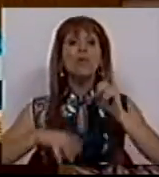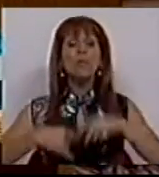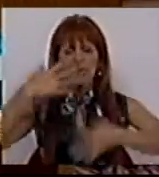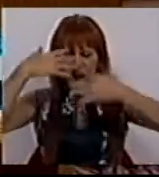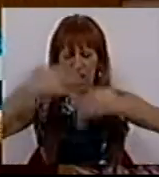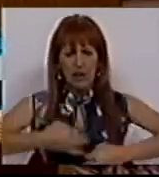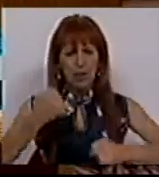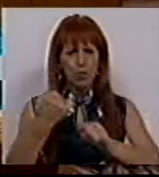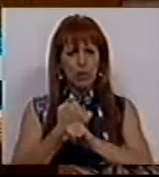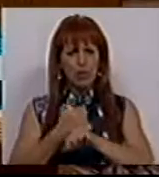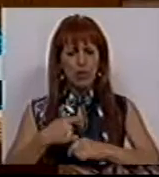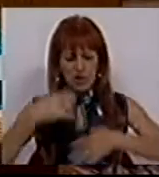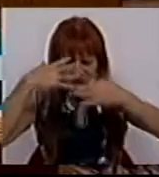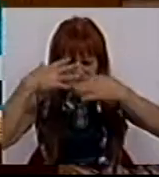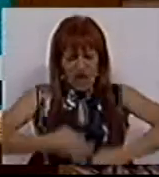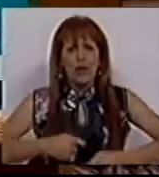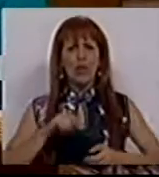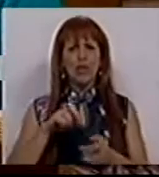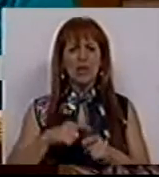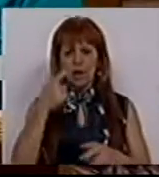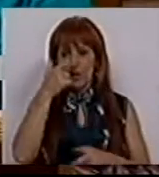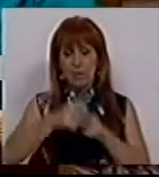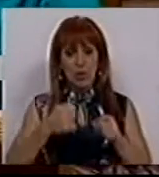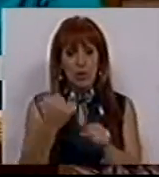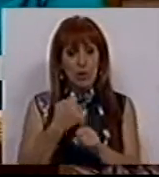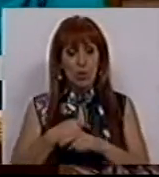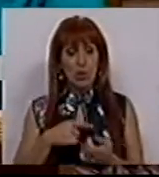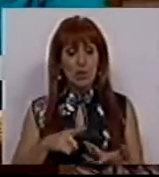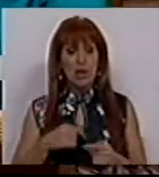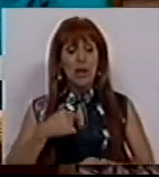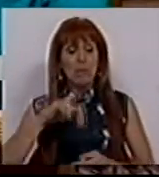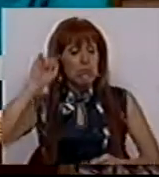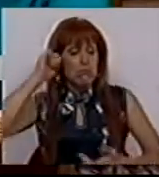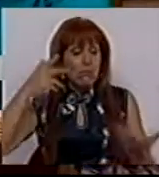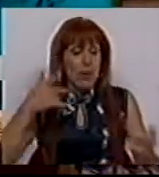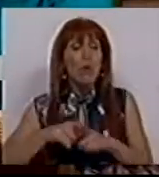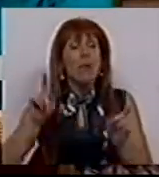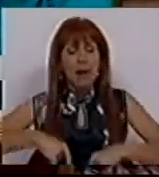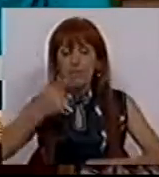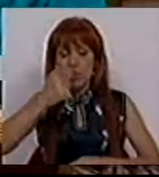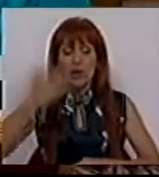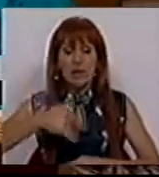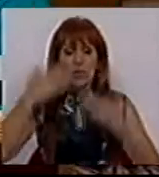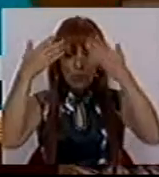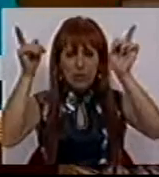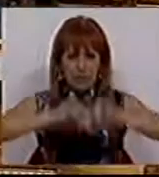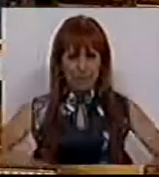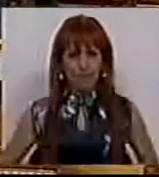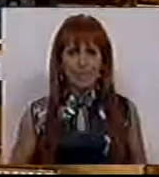a dignidade do trabalho, a dignidade de quem trabalha, está em causa a cidadania e a democracia.